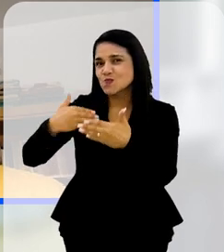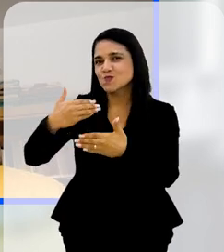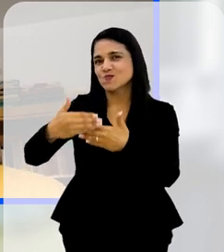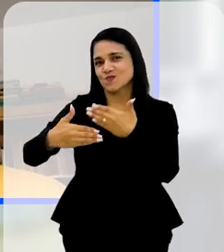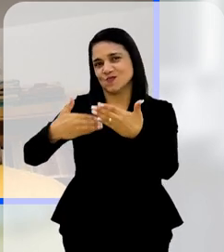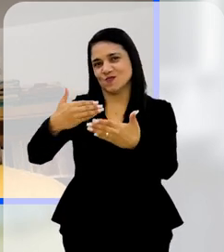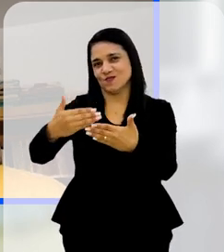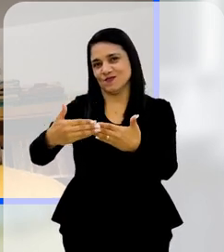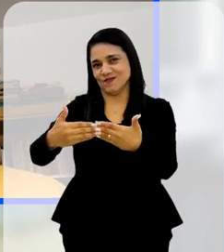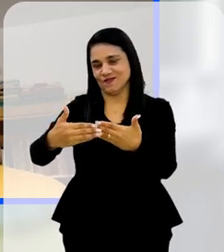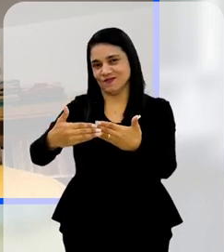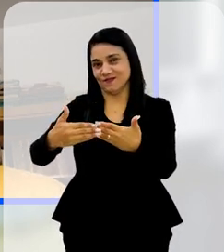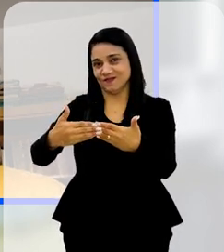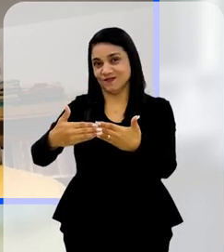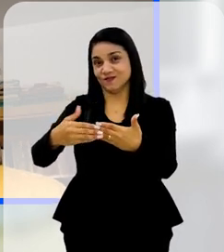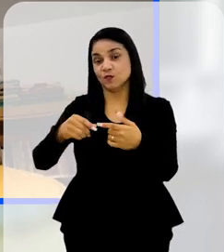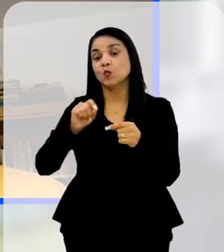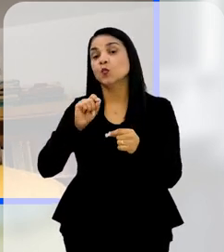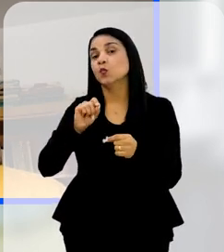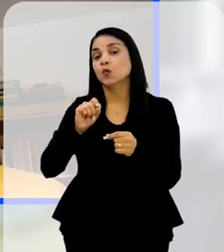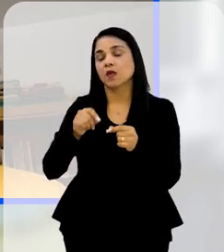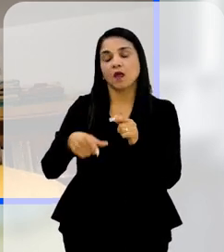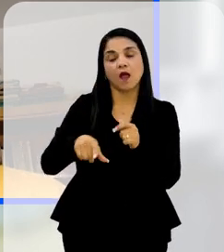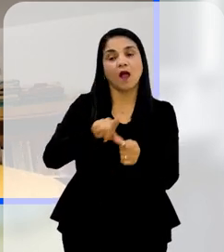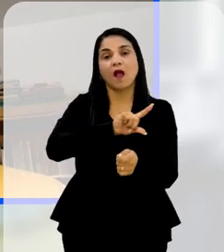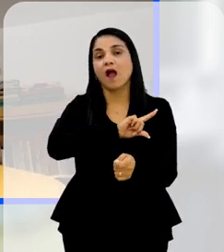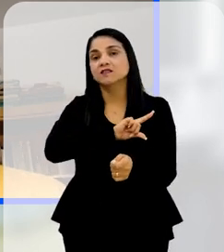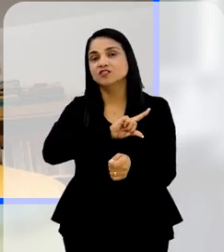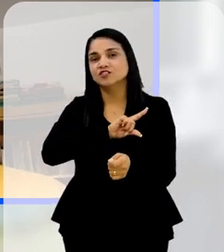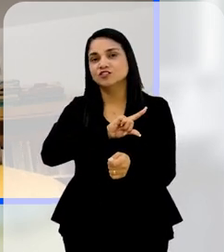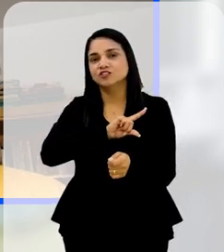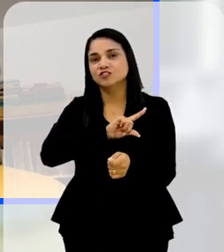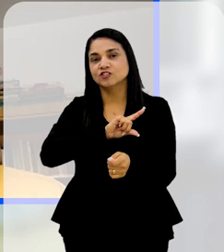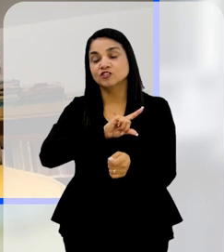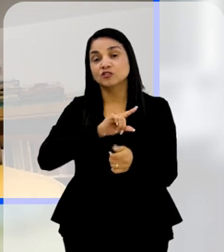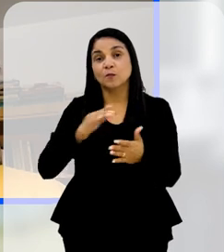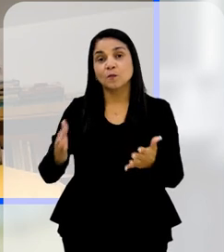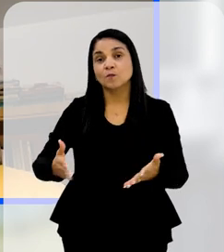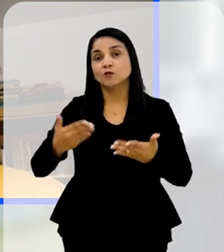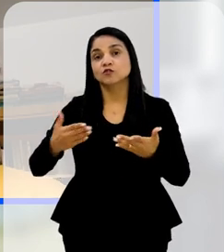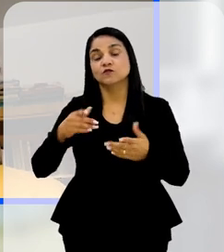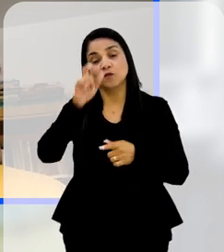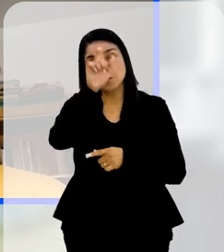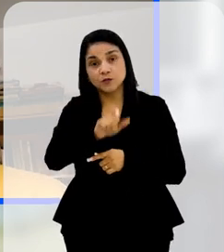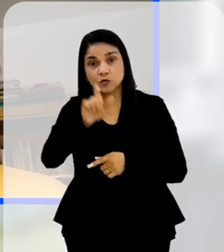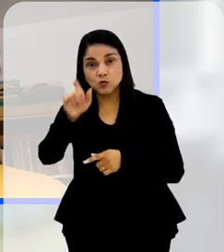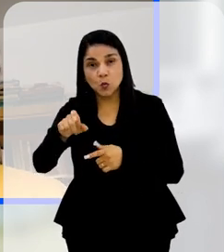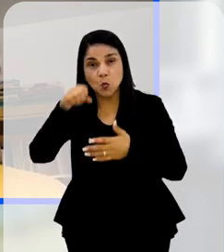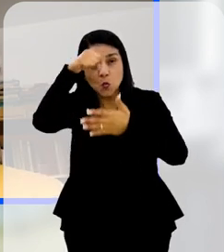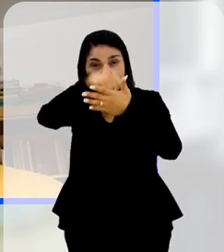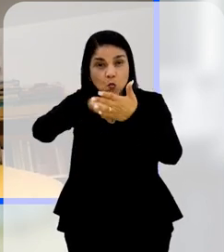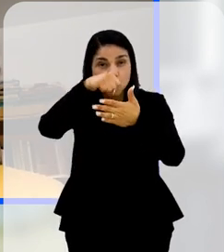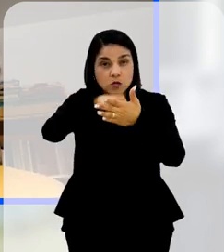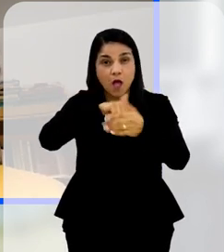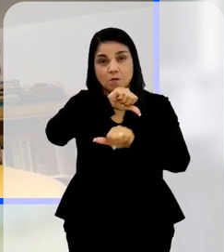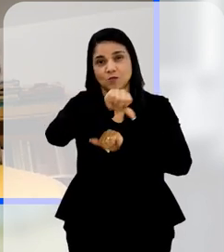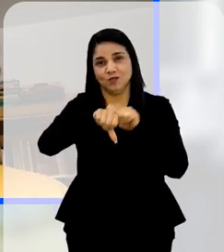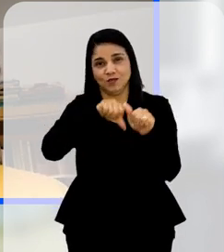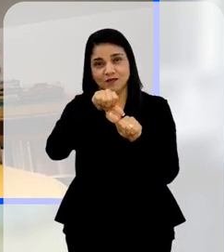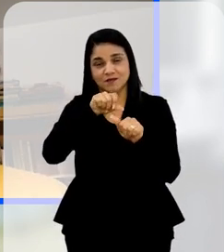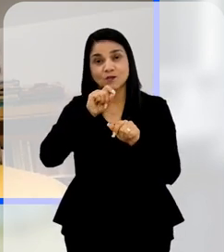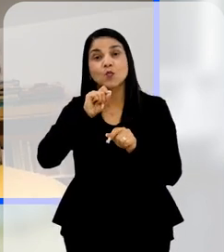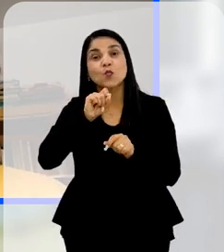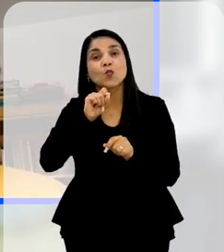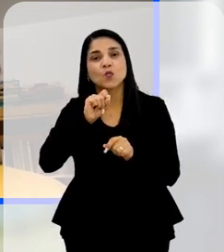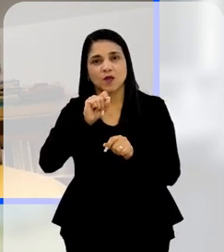eram as situações anteriores que motivavam as pessoas a lutar pela mudança? E quais eram as